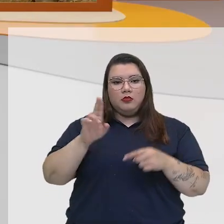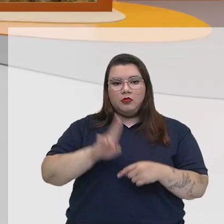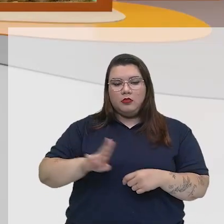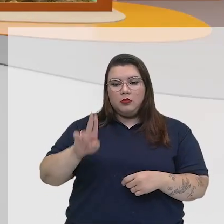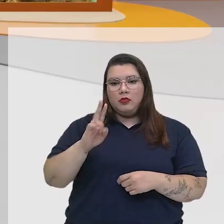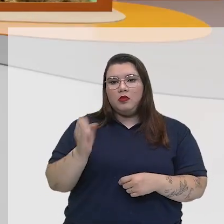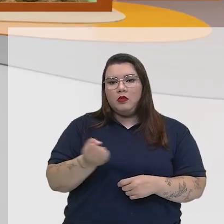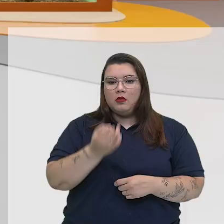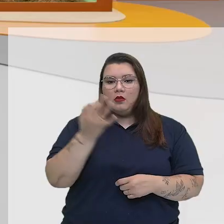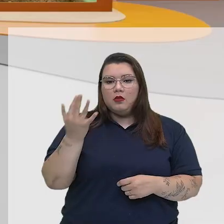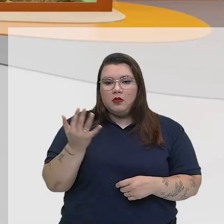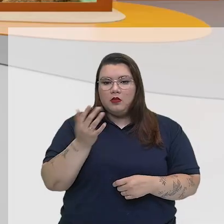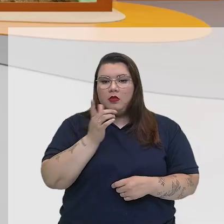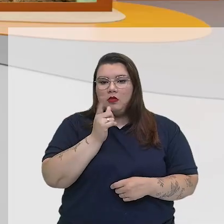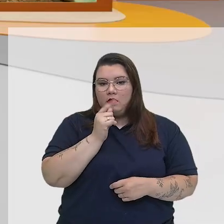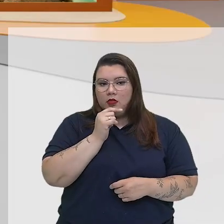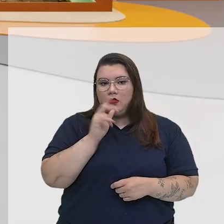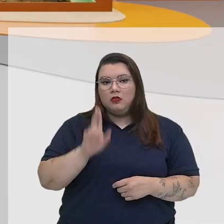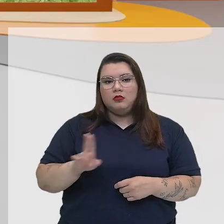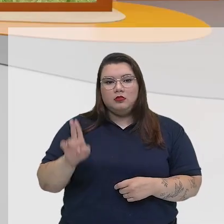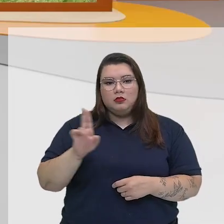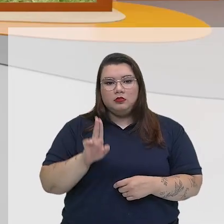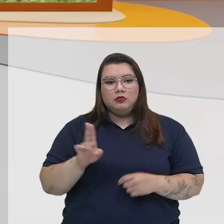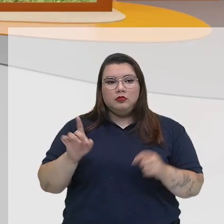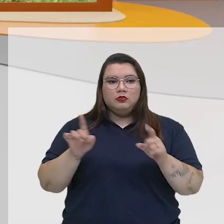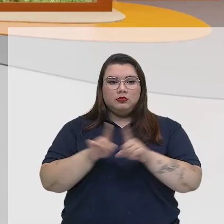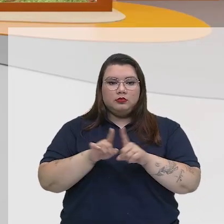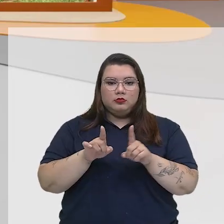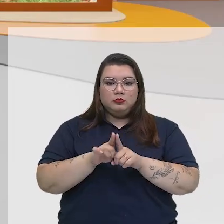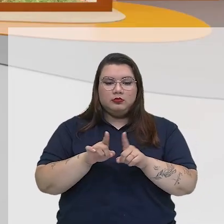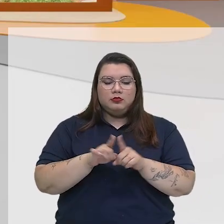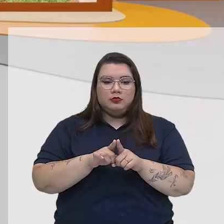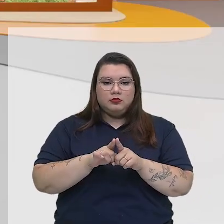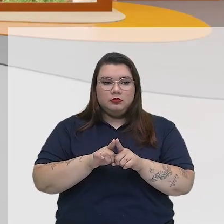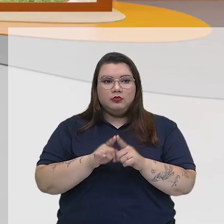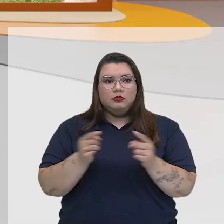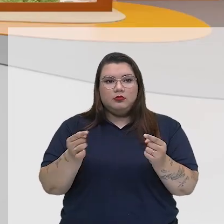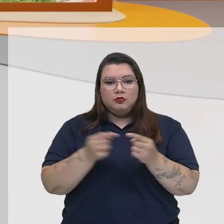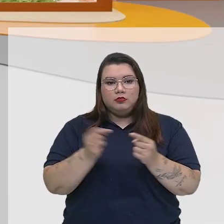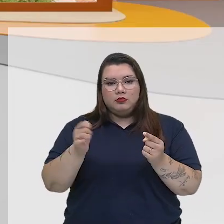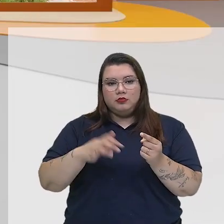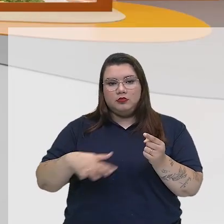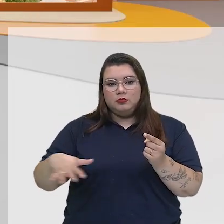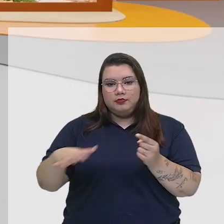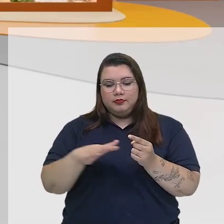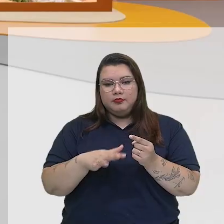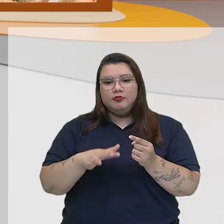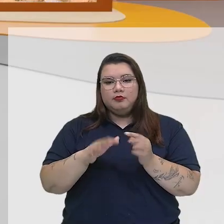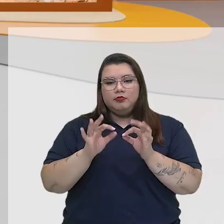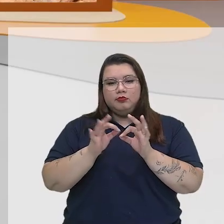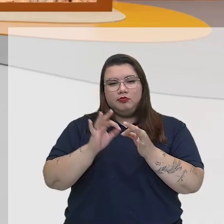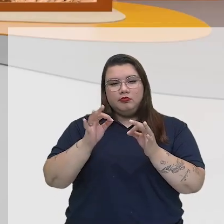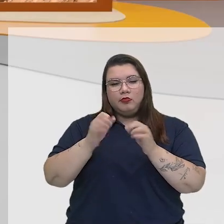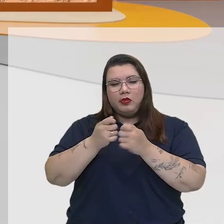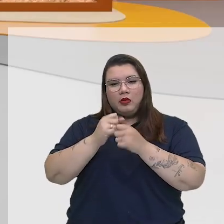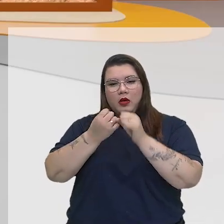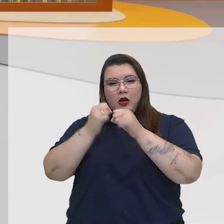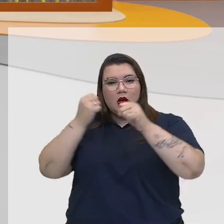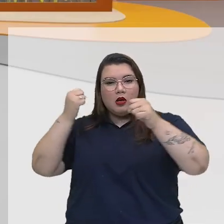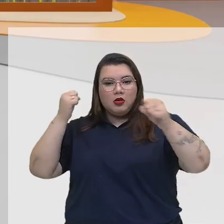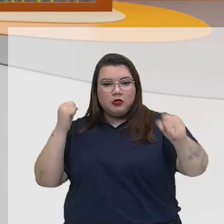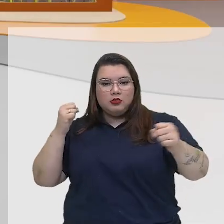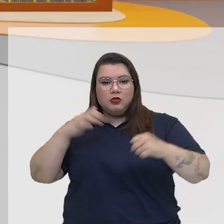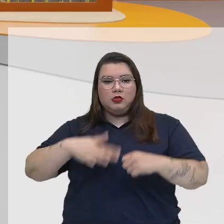uma grande quantidade de água, né, e também acaba sendo em áreas mais extensas, onde o cultivo ele